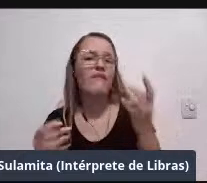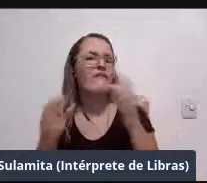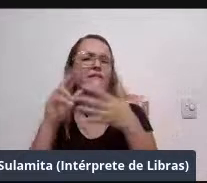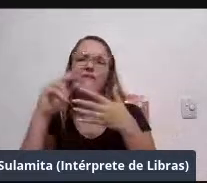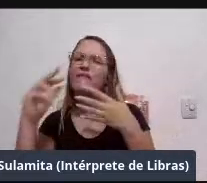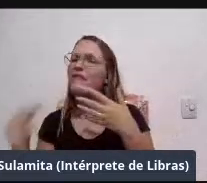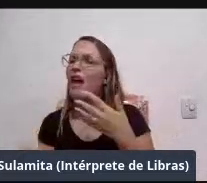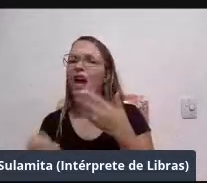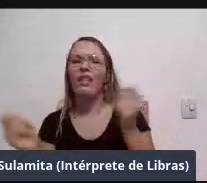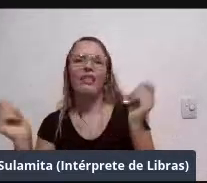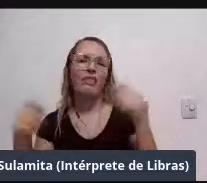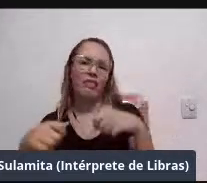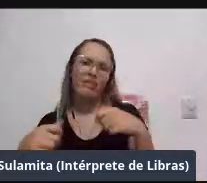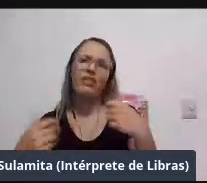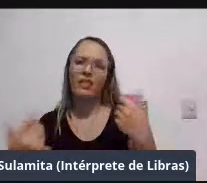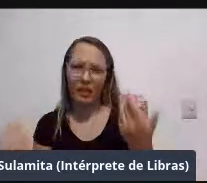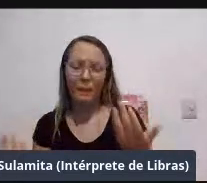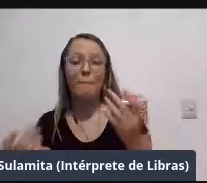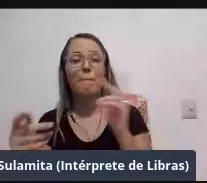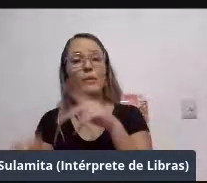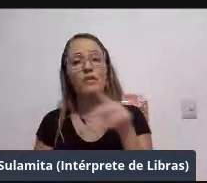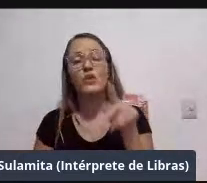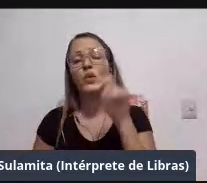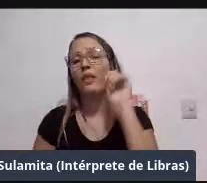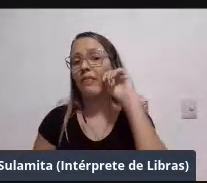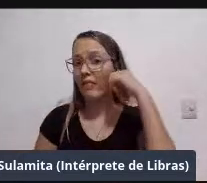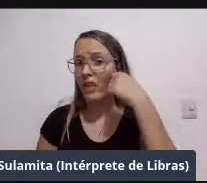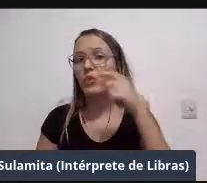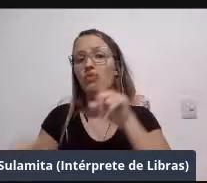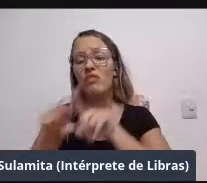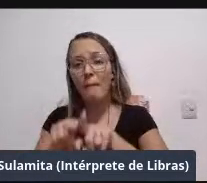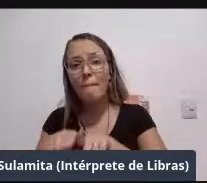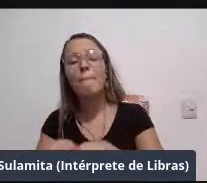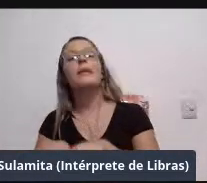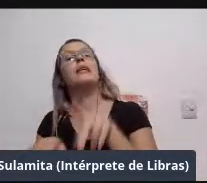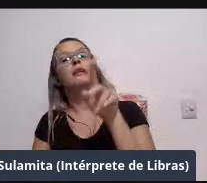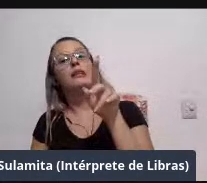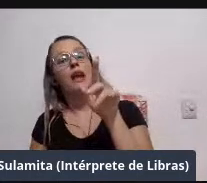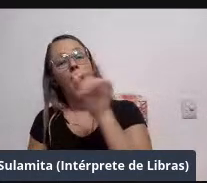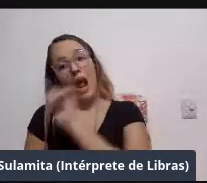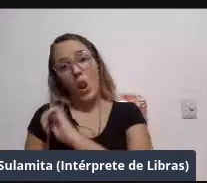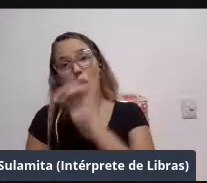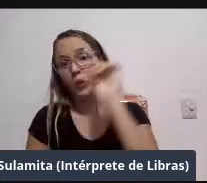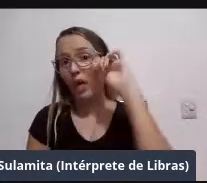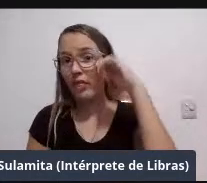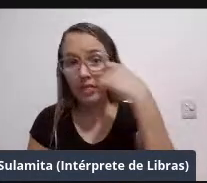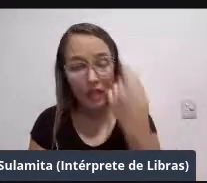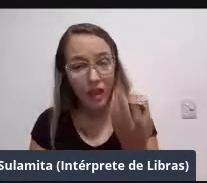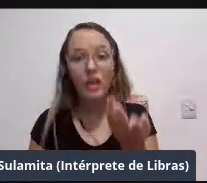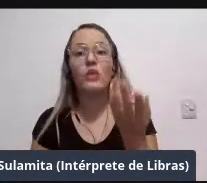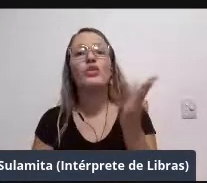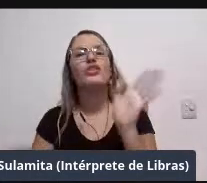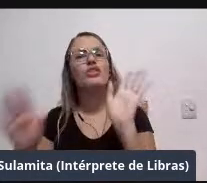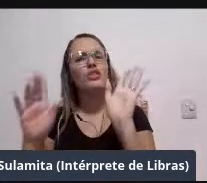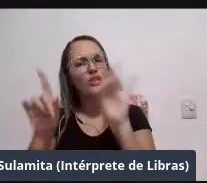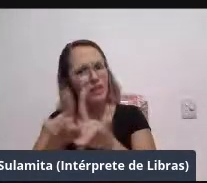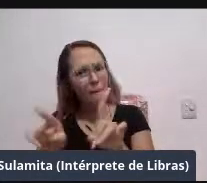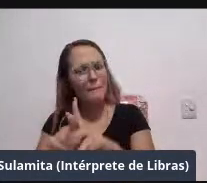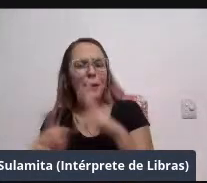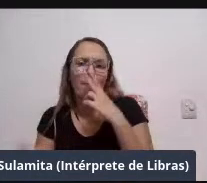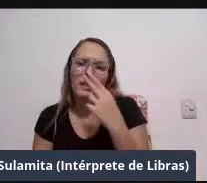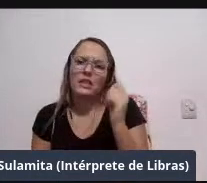de professores negros e alunos negros e negras, e também escravizados, né, mas